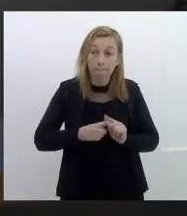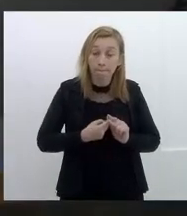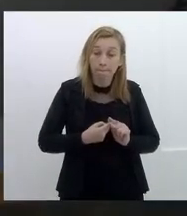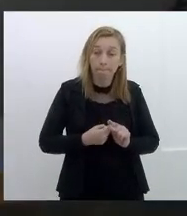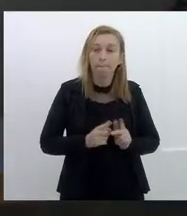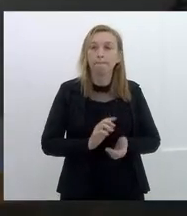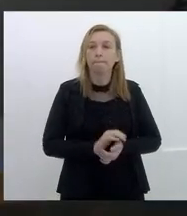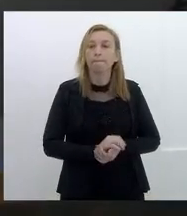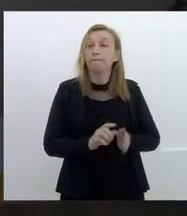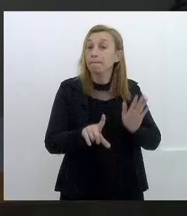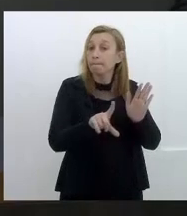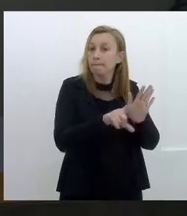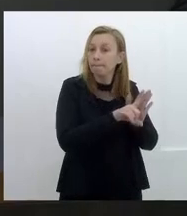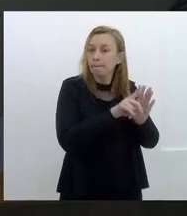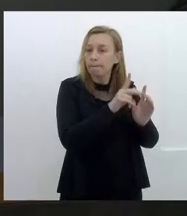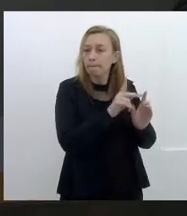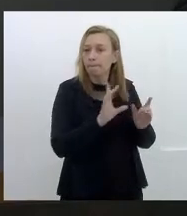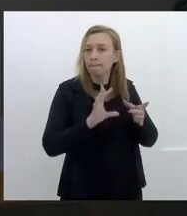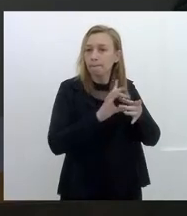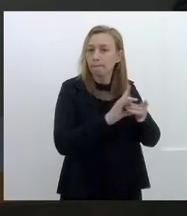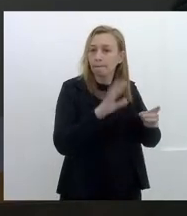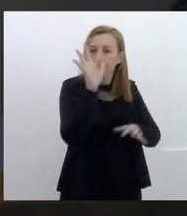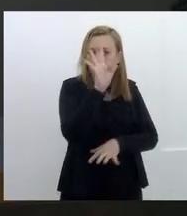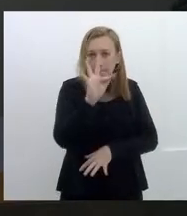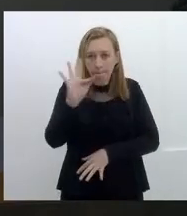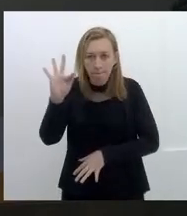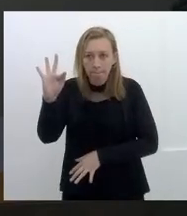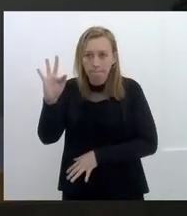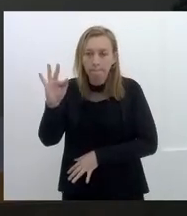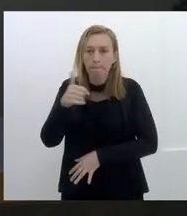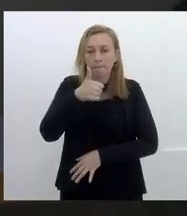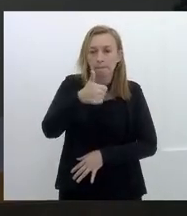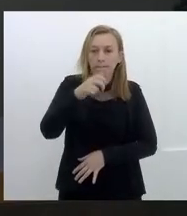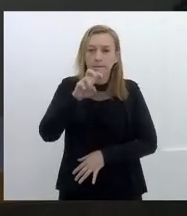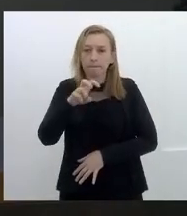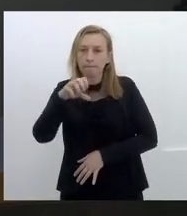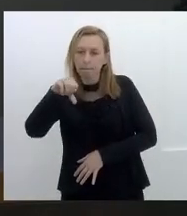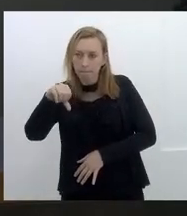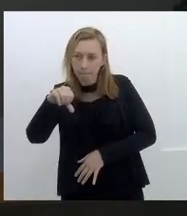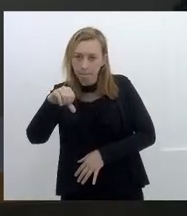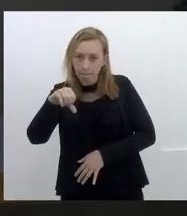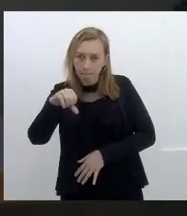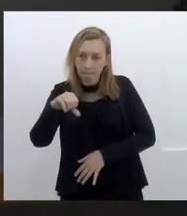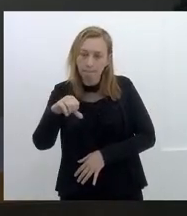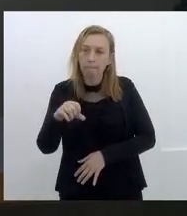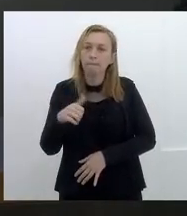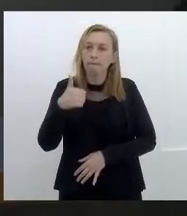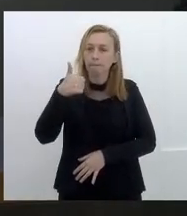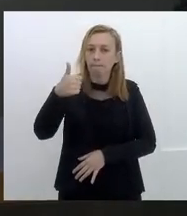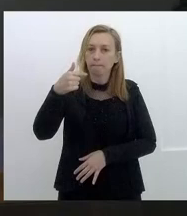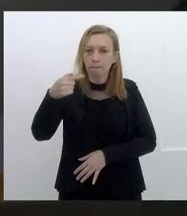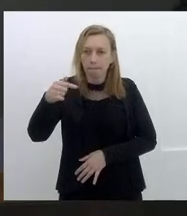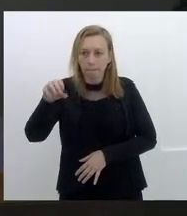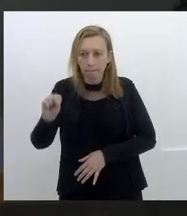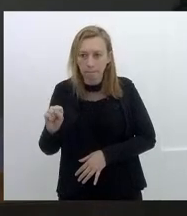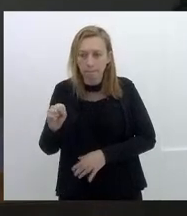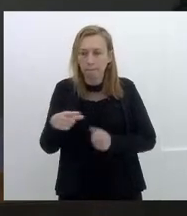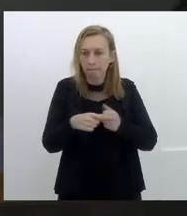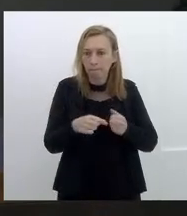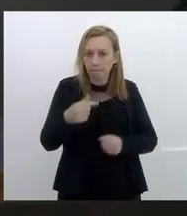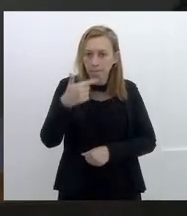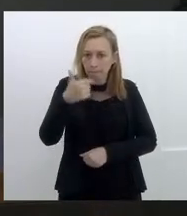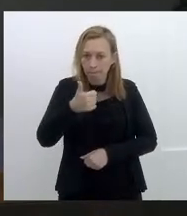tanto da lei complementar Federal 1594 um das sete oito no